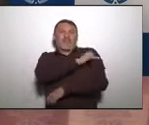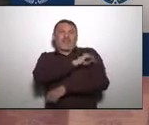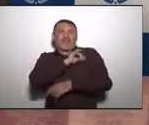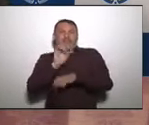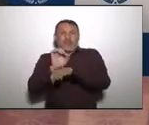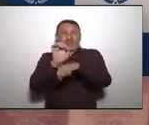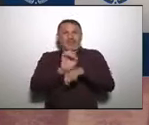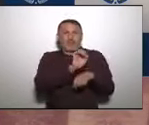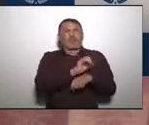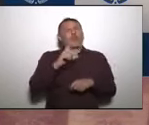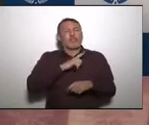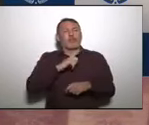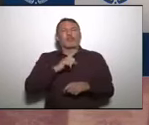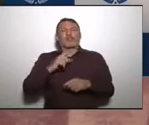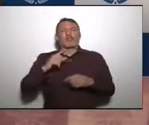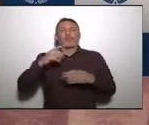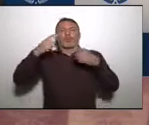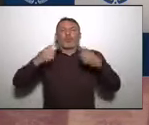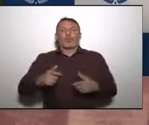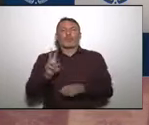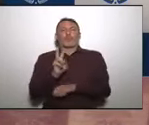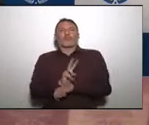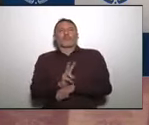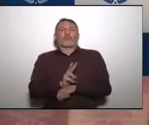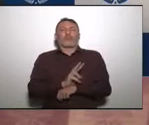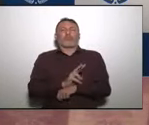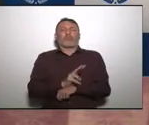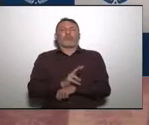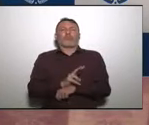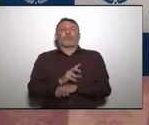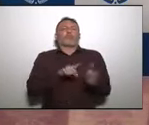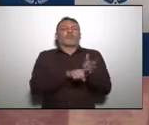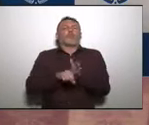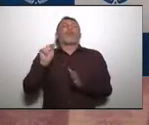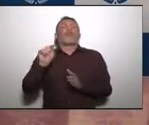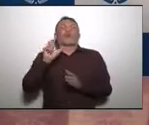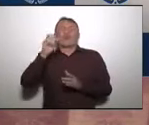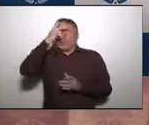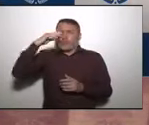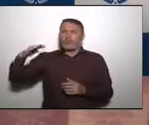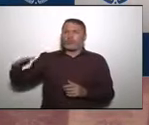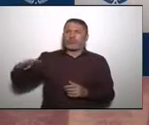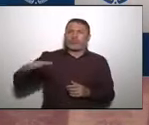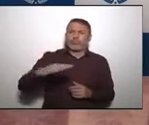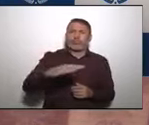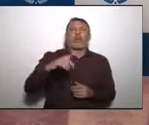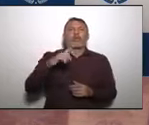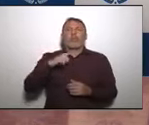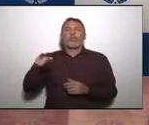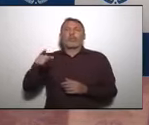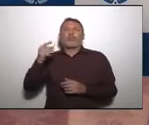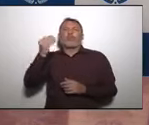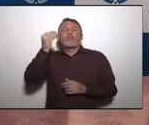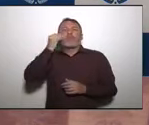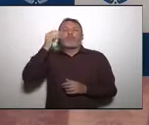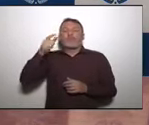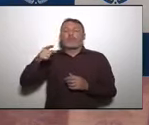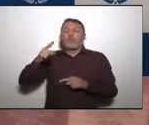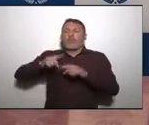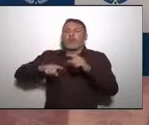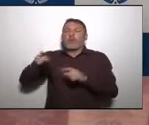temperatura, se identificou alguém com temperatura mais elevada, que seja encaminhada à unidade de saúde. Então, tem um trabalho que nós estamos